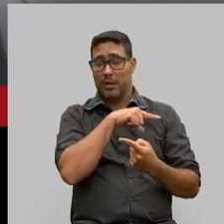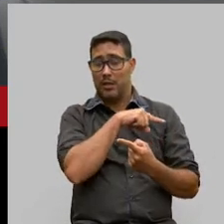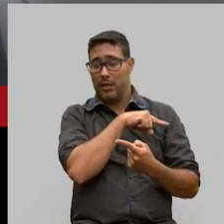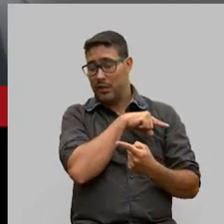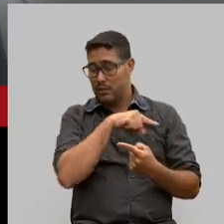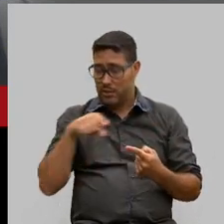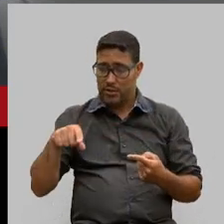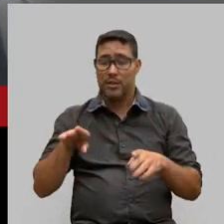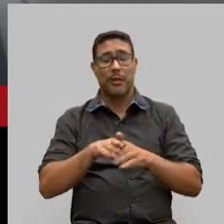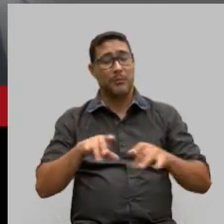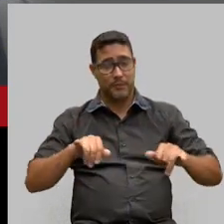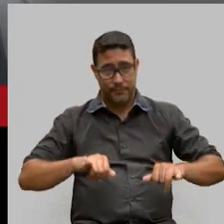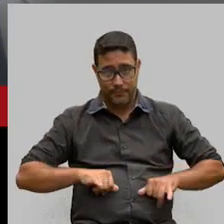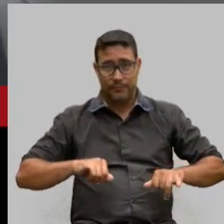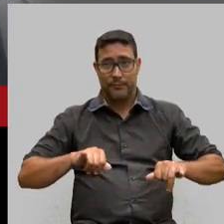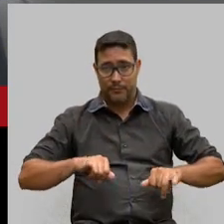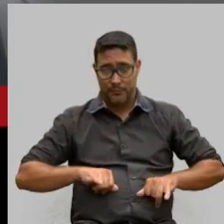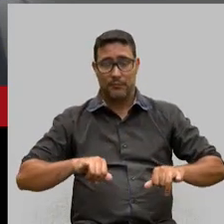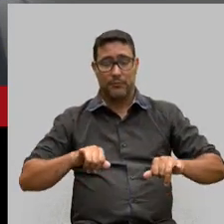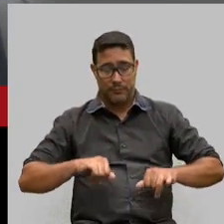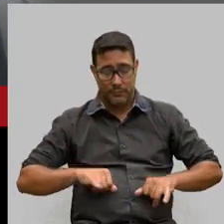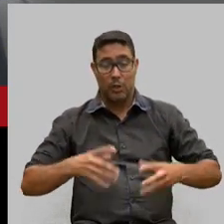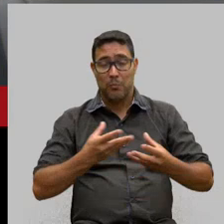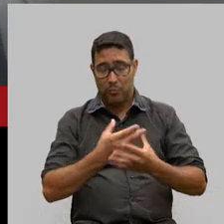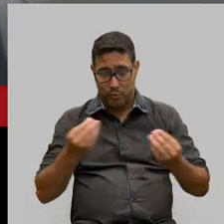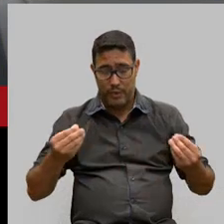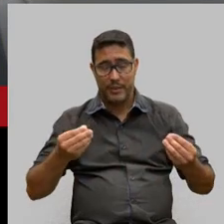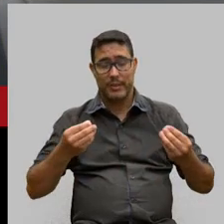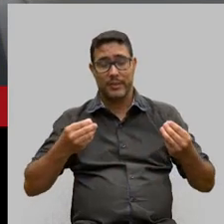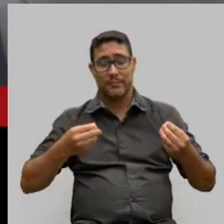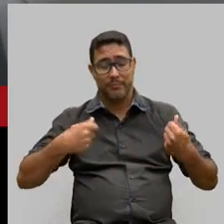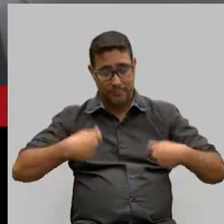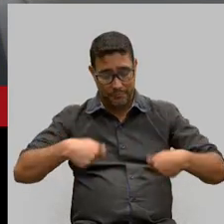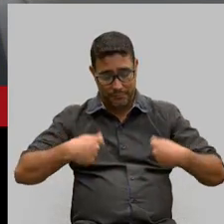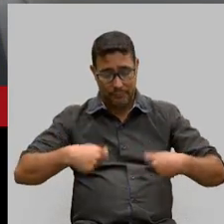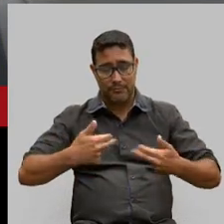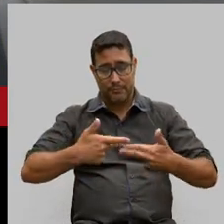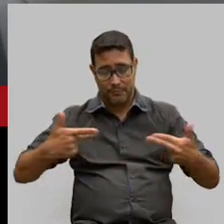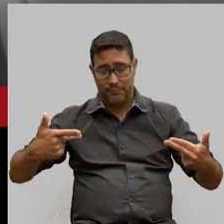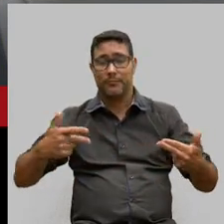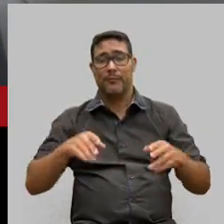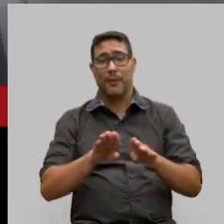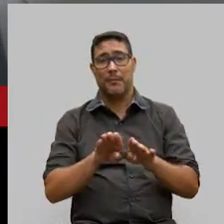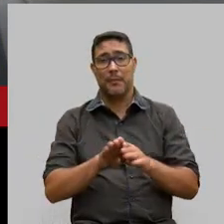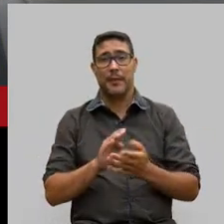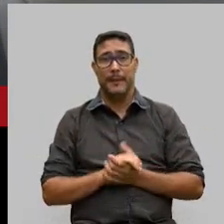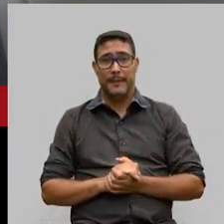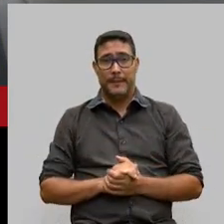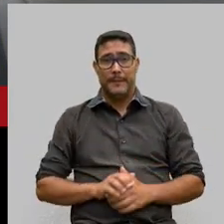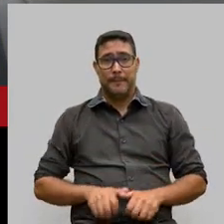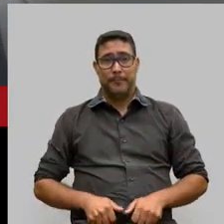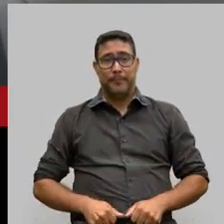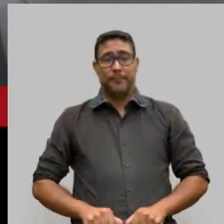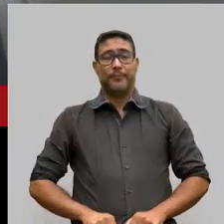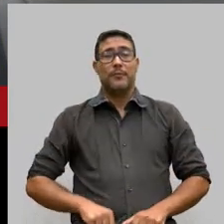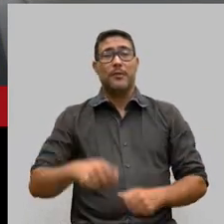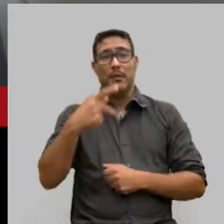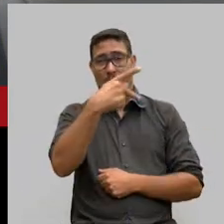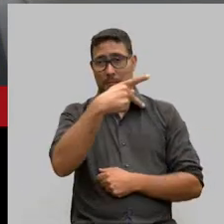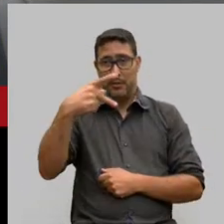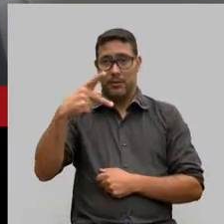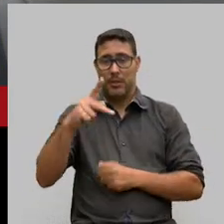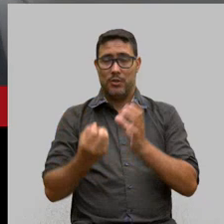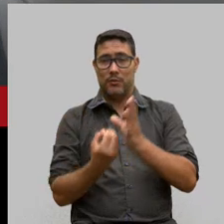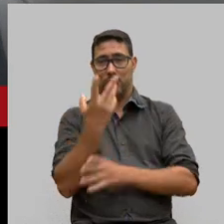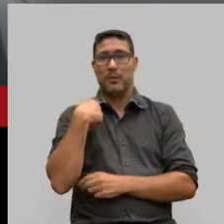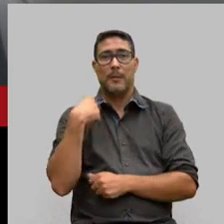aperto e muita necessidade também em Barbacena Além de eu ser presidente fundadora da associação